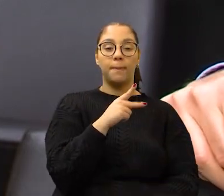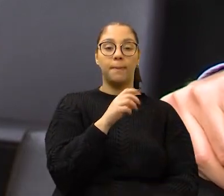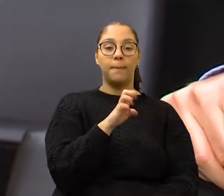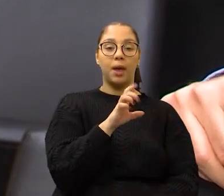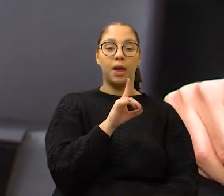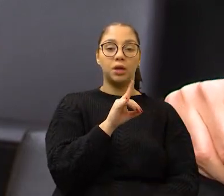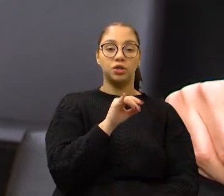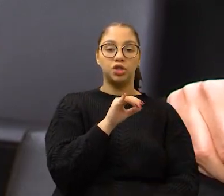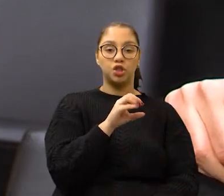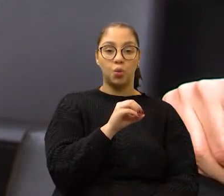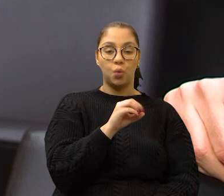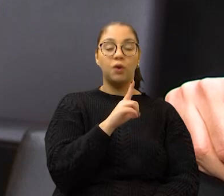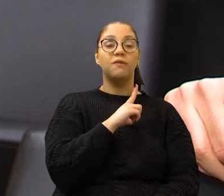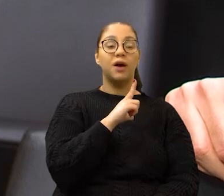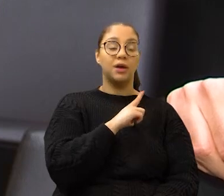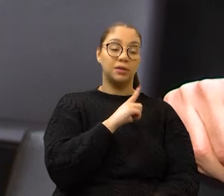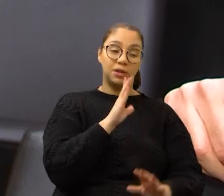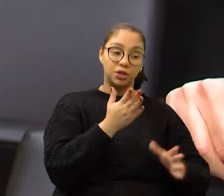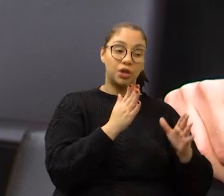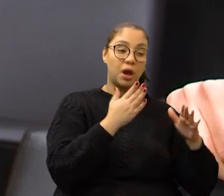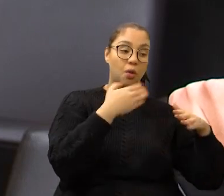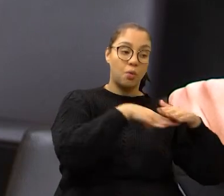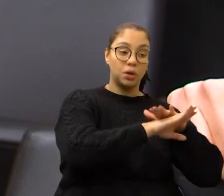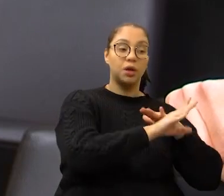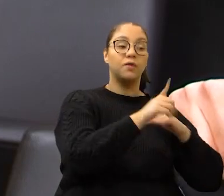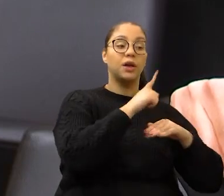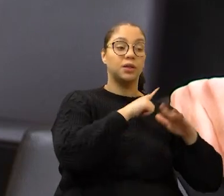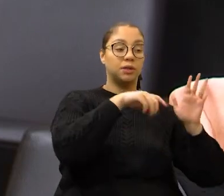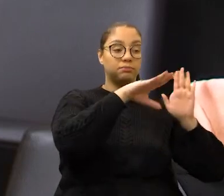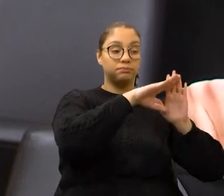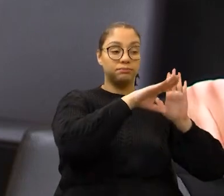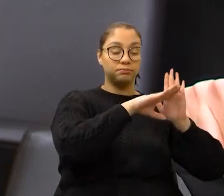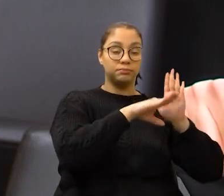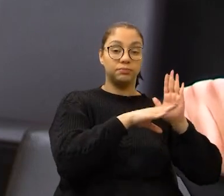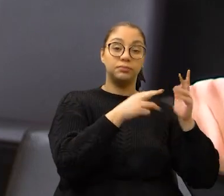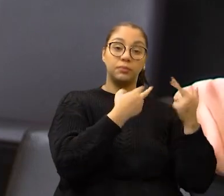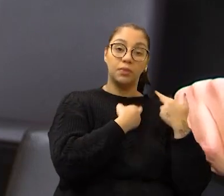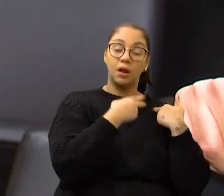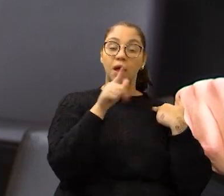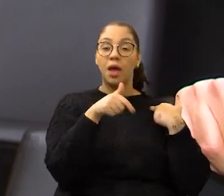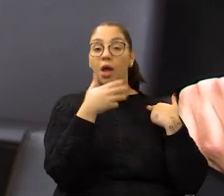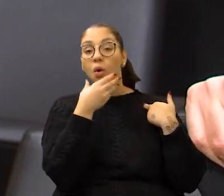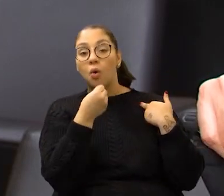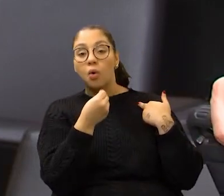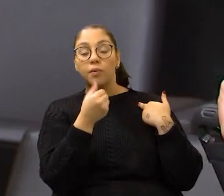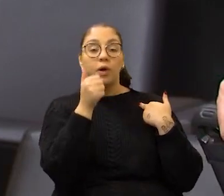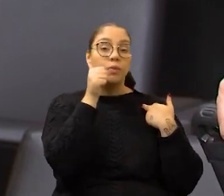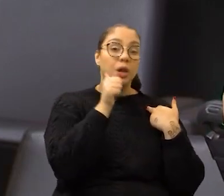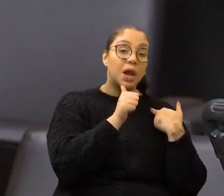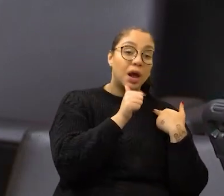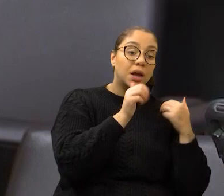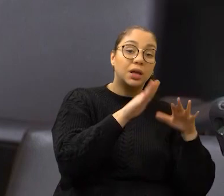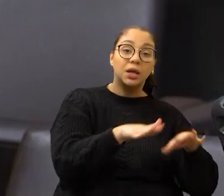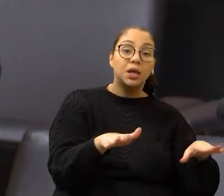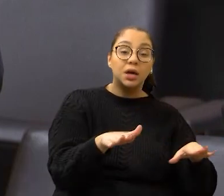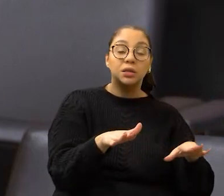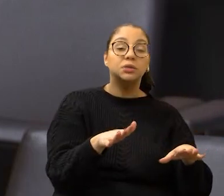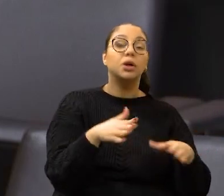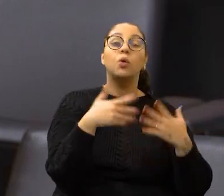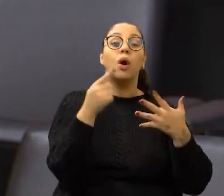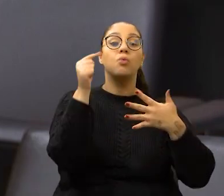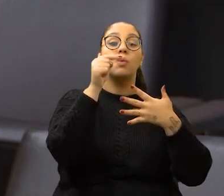credenciamento de tudo isso e vai ser feito algo com responsabilidade. Então, é um homem, é uma mulher, é uma criança, então